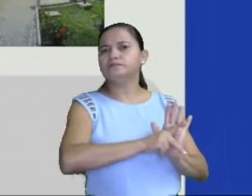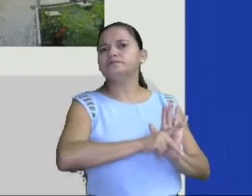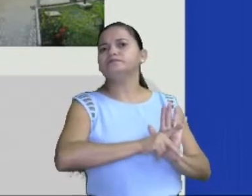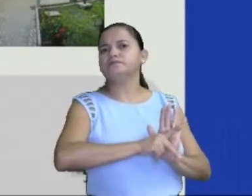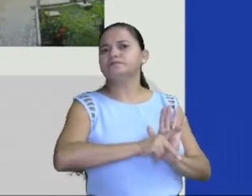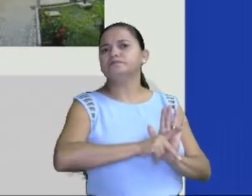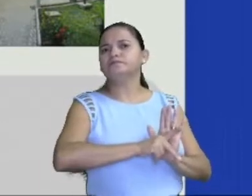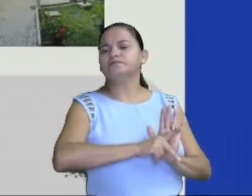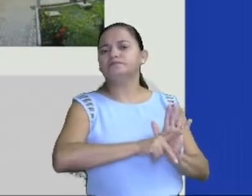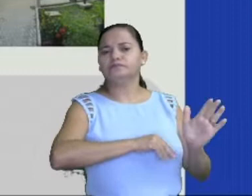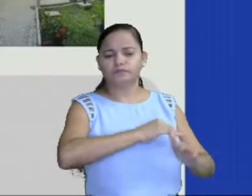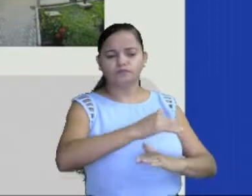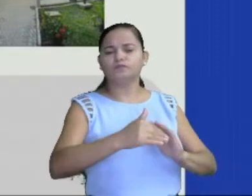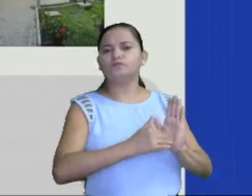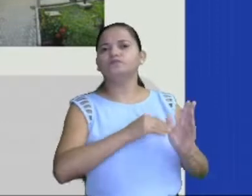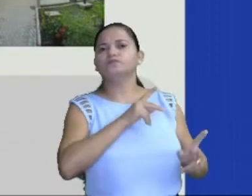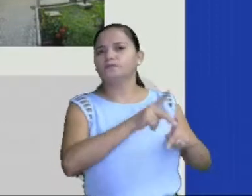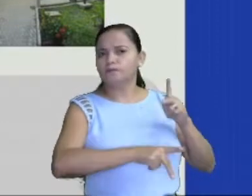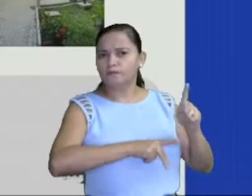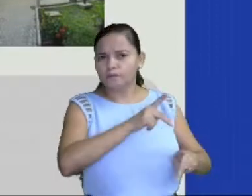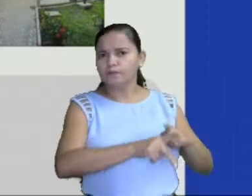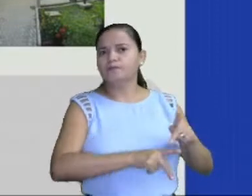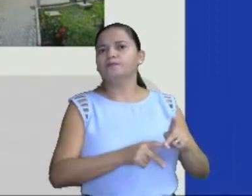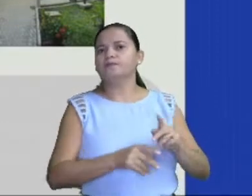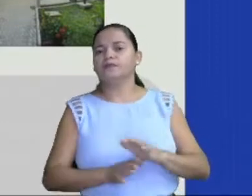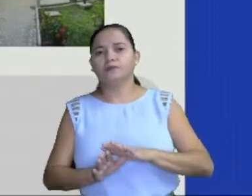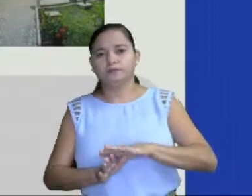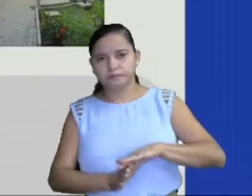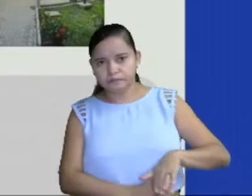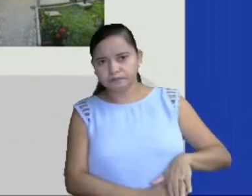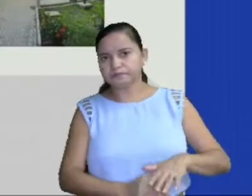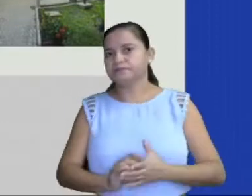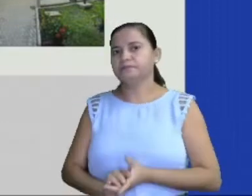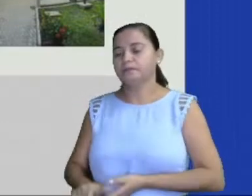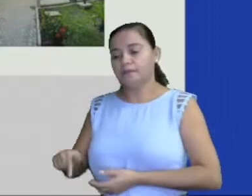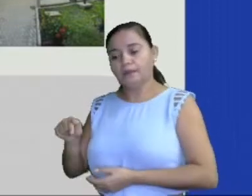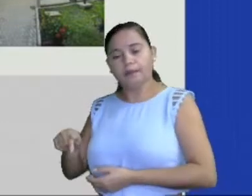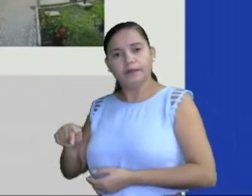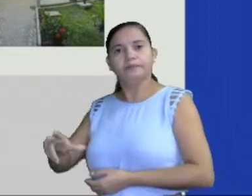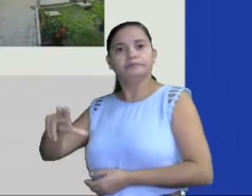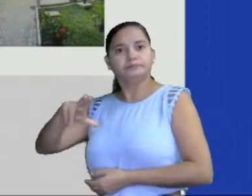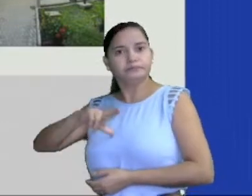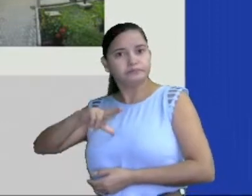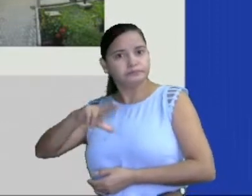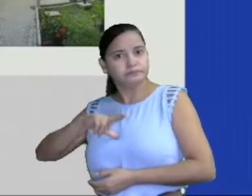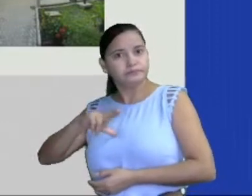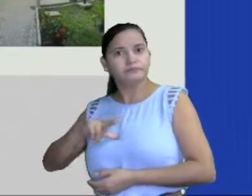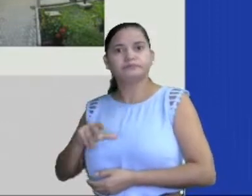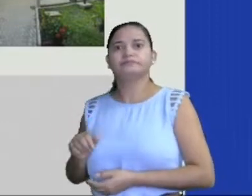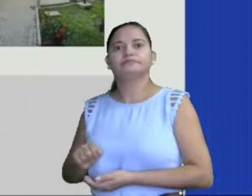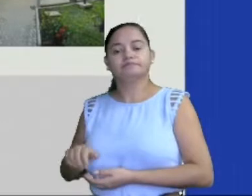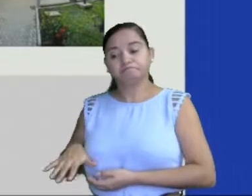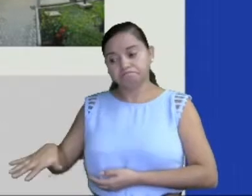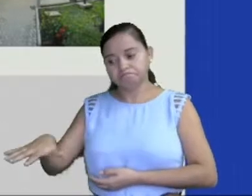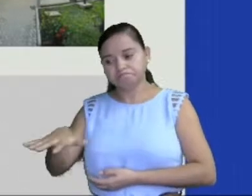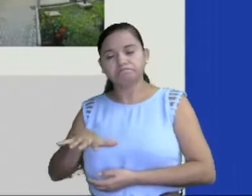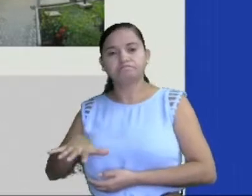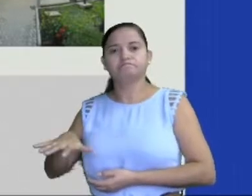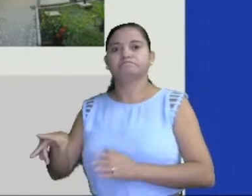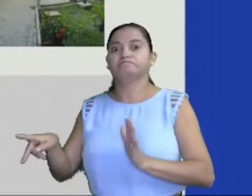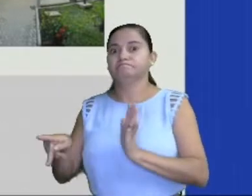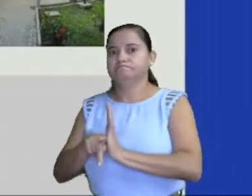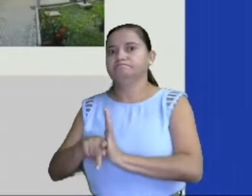população. E os espaços privados são aqueles de propriedade privada, ou seja, pertencem